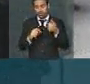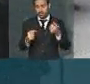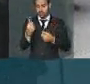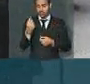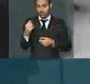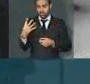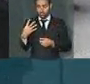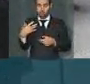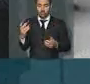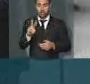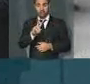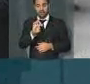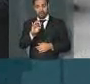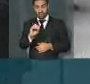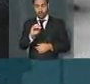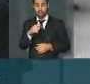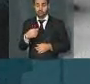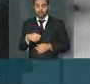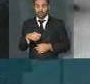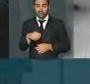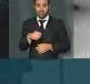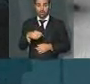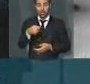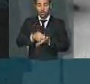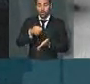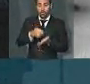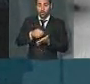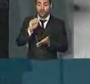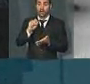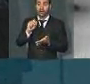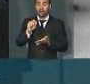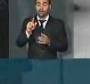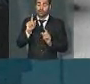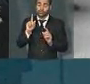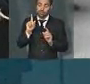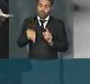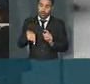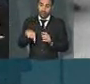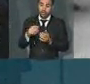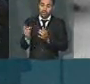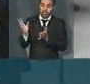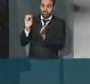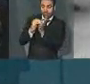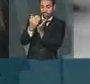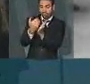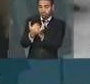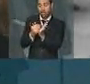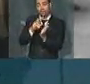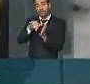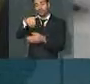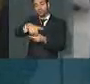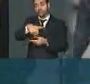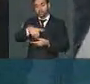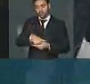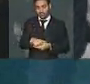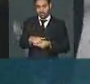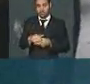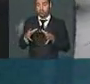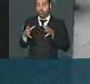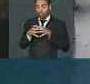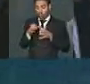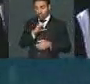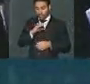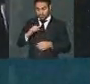o veto será obrigatoriamente colocado na ordem do dia da sessão conjunta imediata independente da apresentação do relatório pela comissão